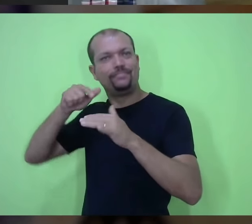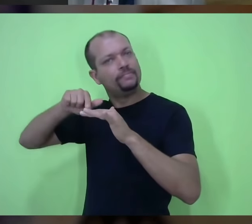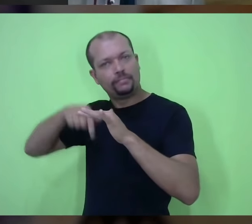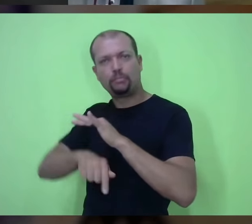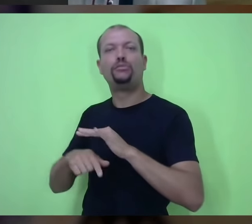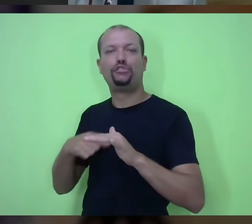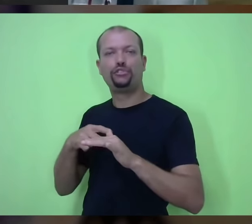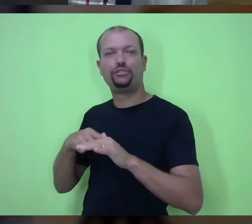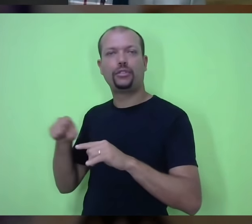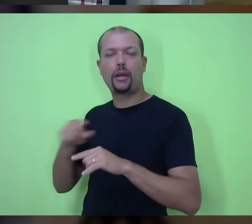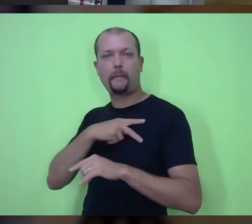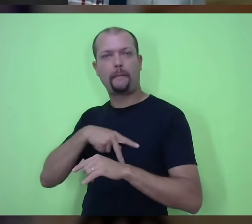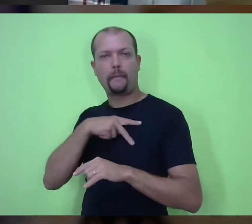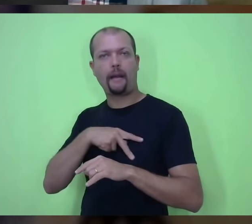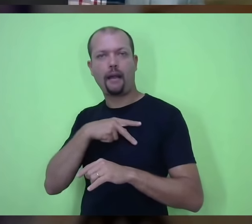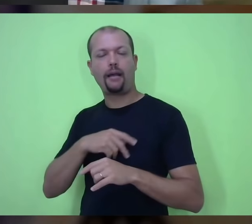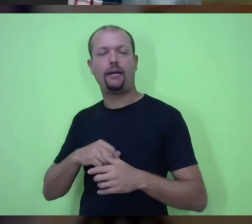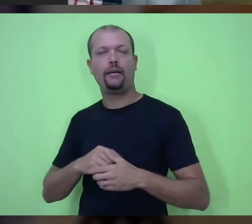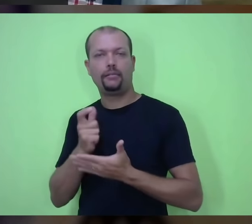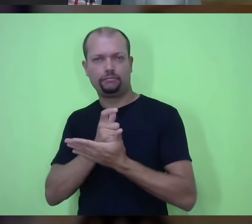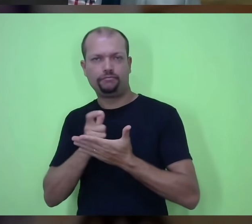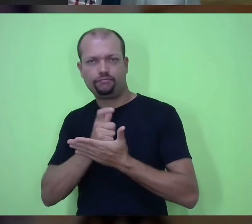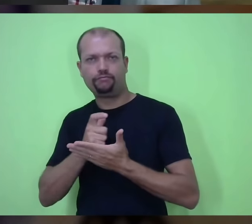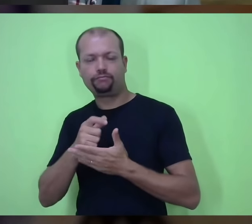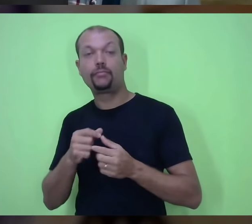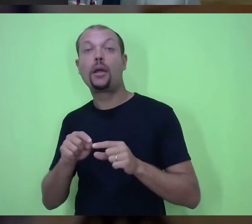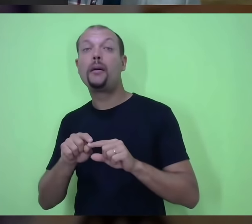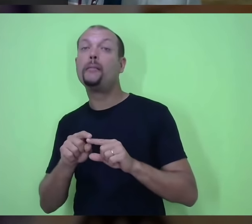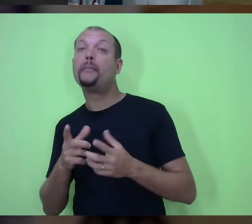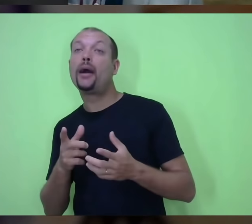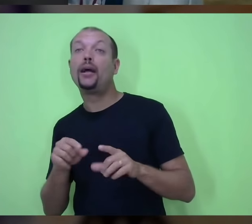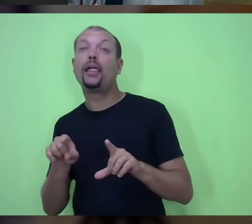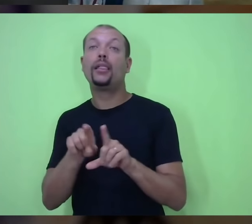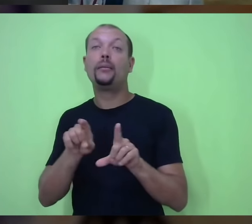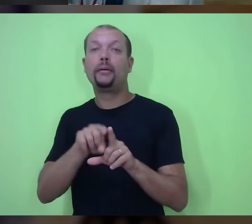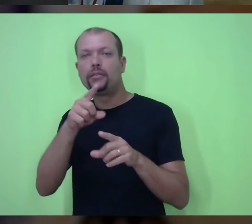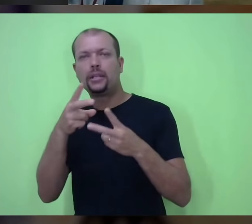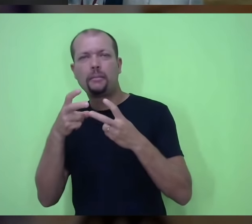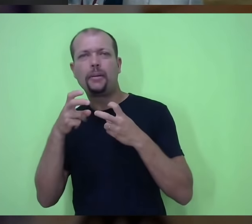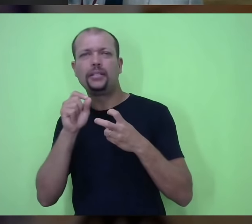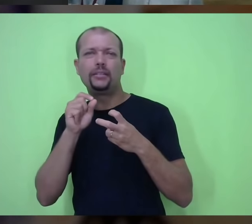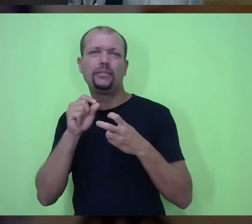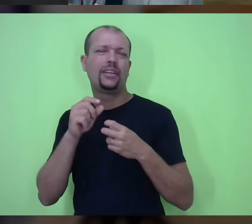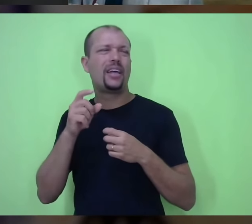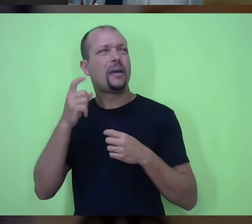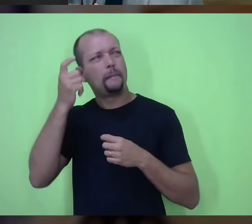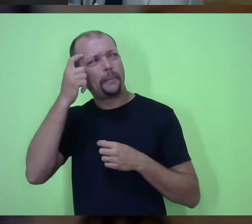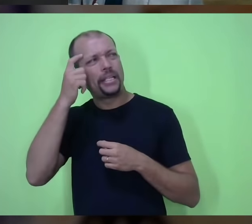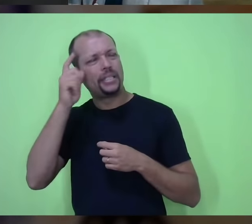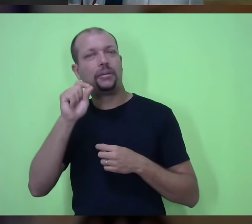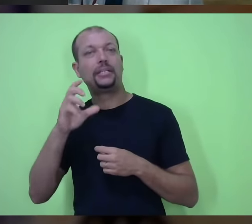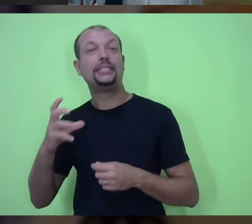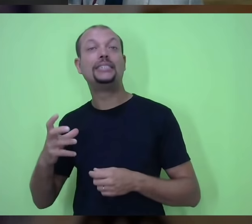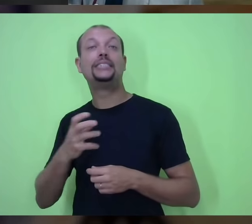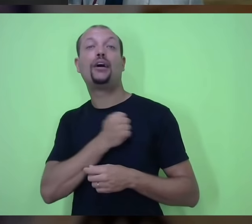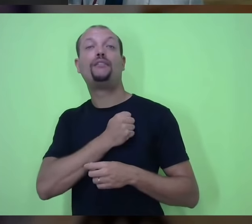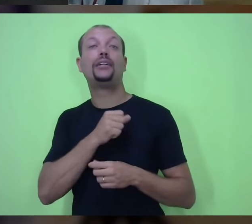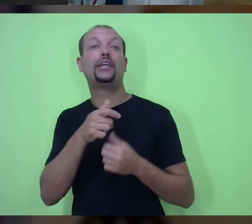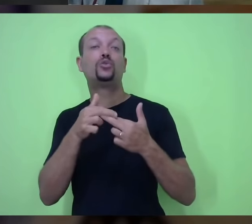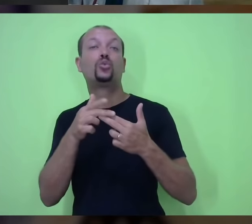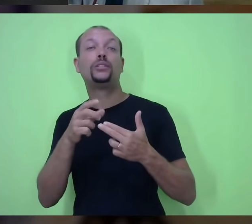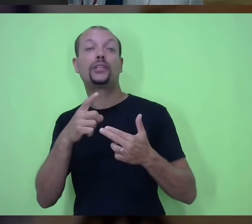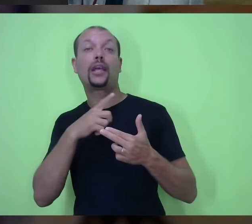extensa, né, sobre a teologia, e, ao mesmo tempo, você vê que ele está muito mais preocupado, às vezes, em resgatar o que já